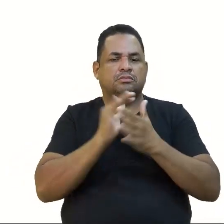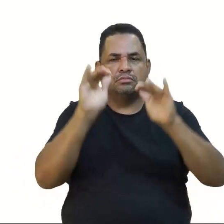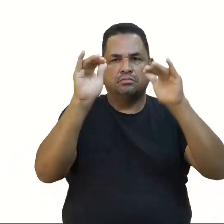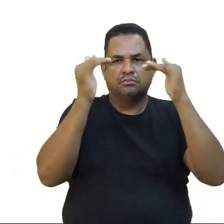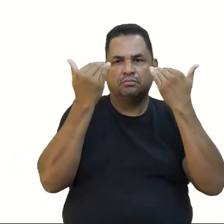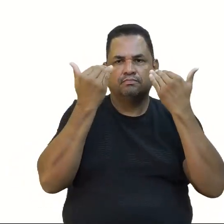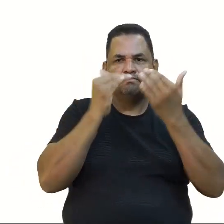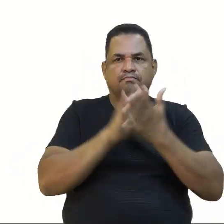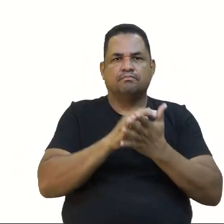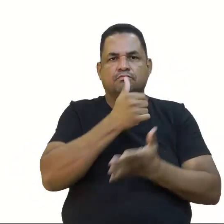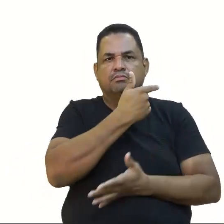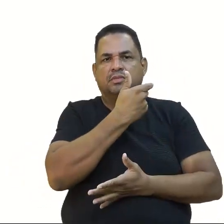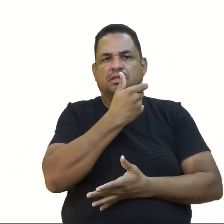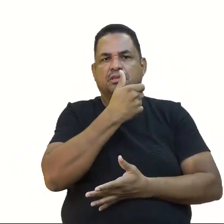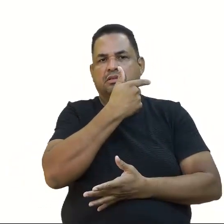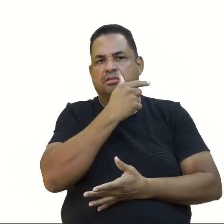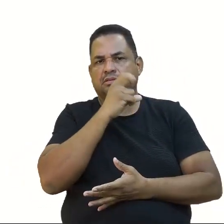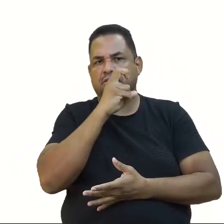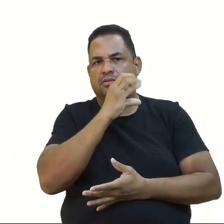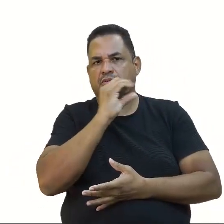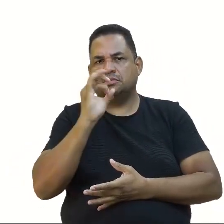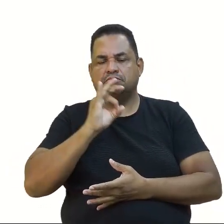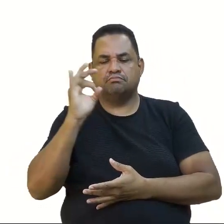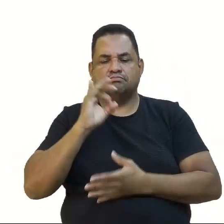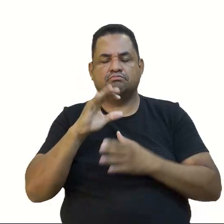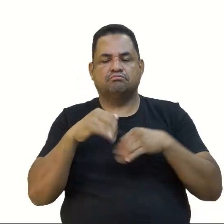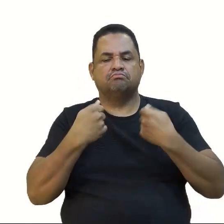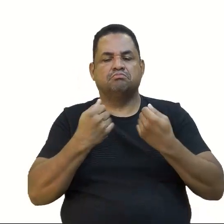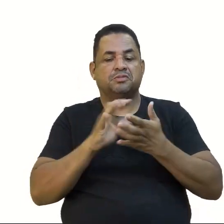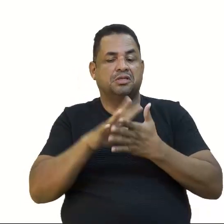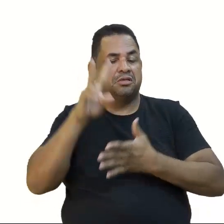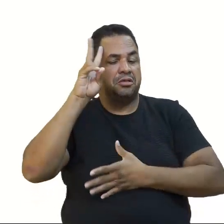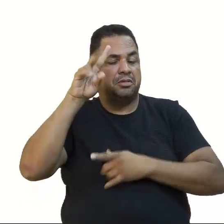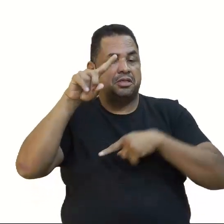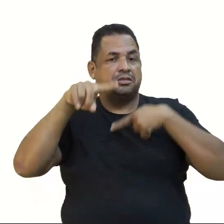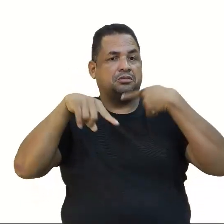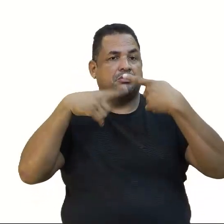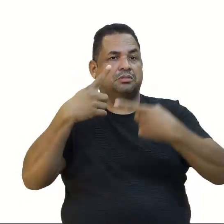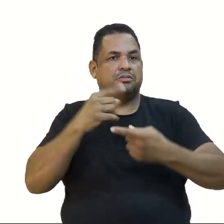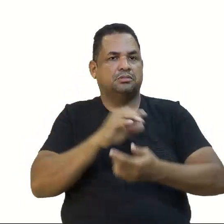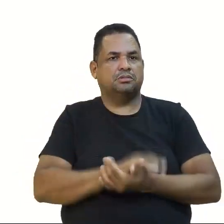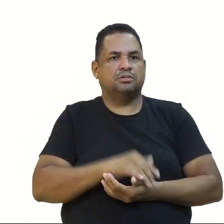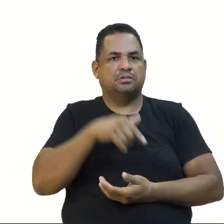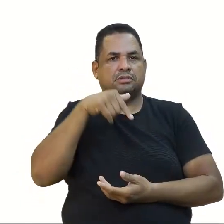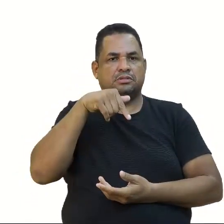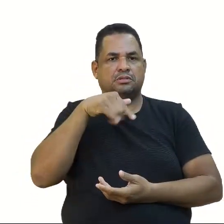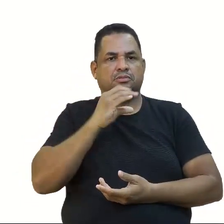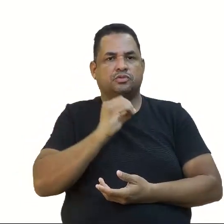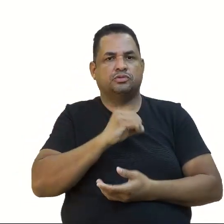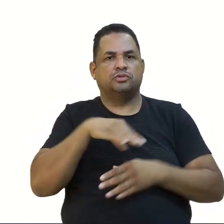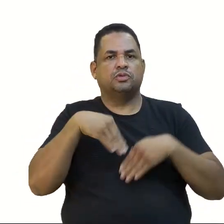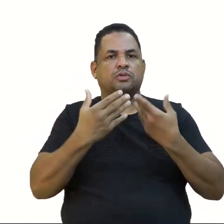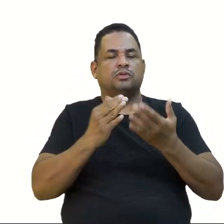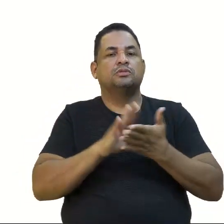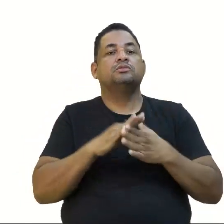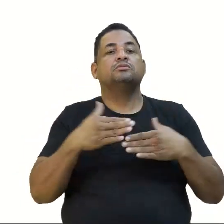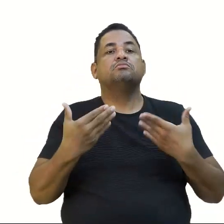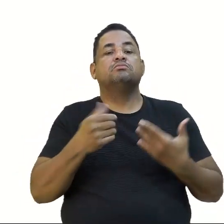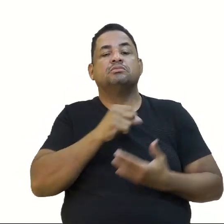tem 50% de chance de lembrar depois. Beleza. Né? Aproveitamento. 70%, professor